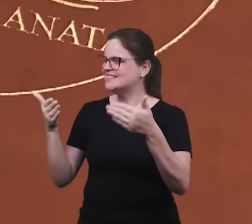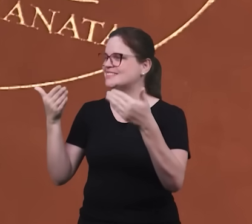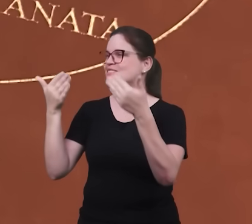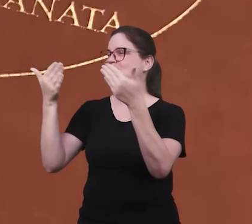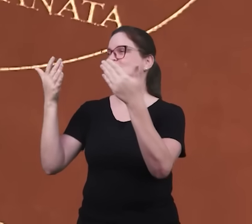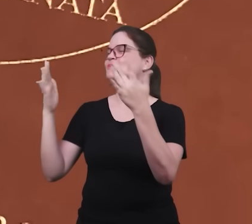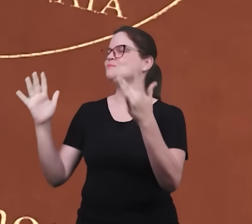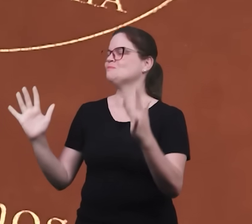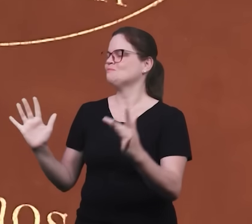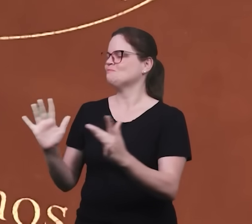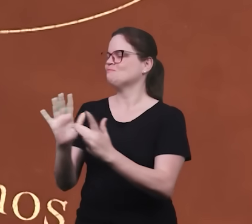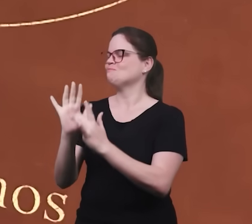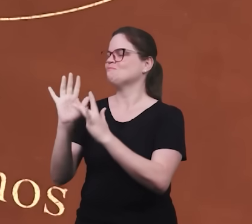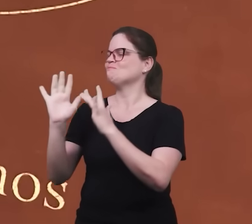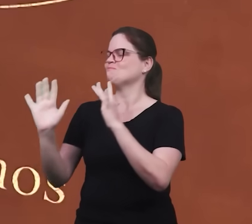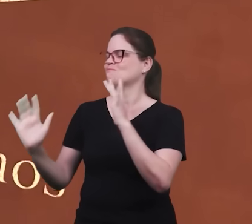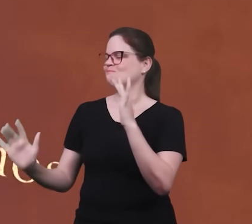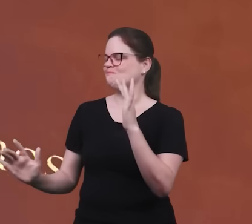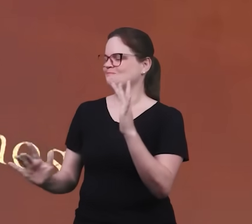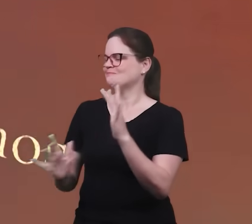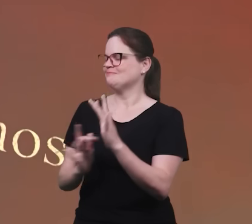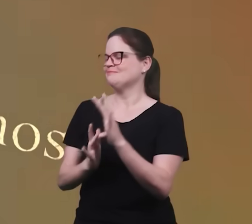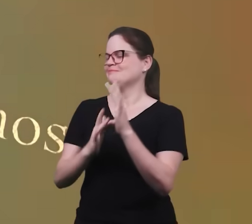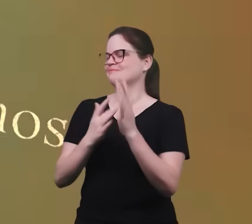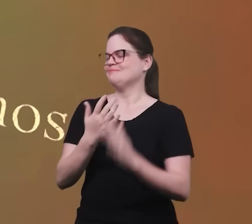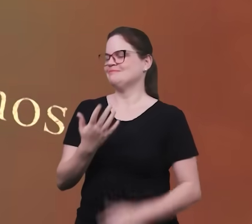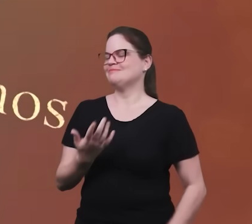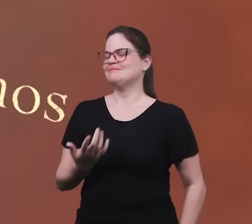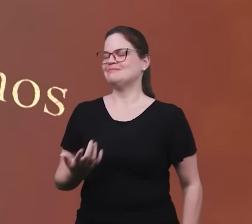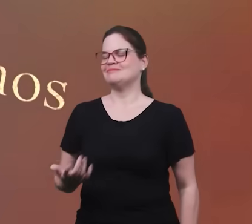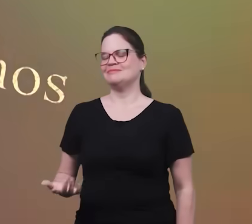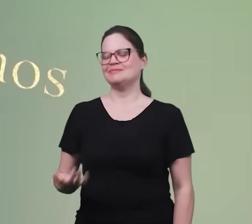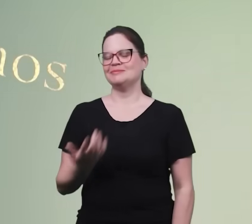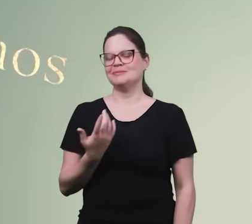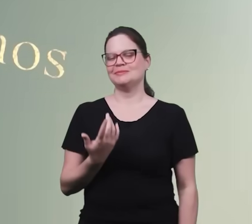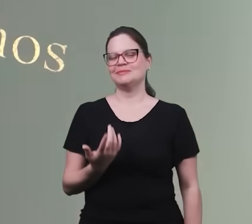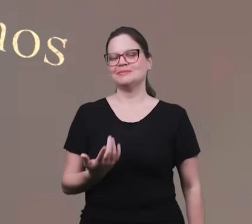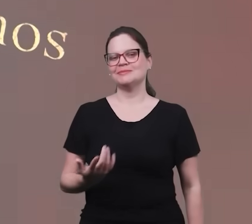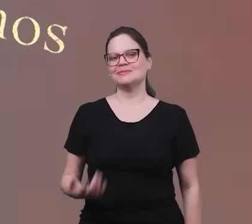glória a Jesus.